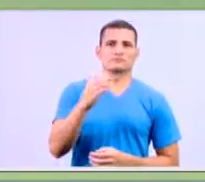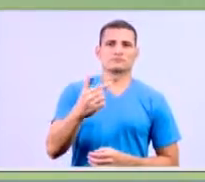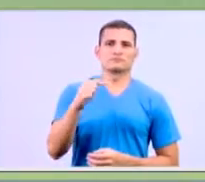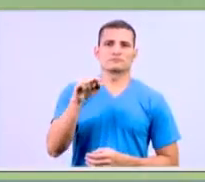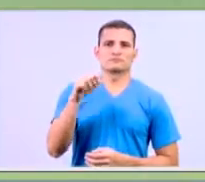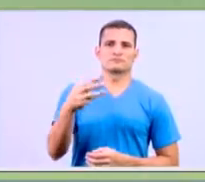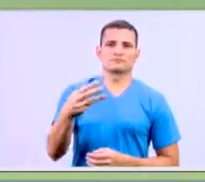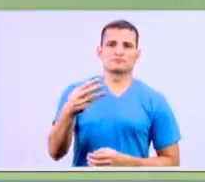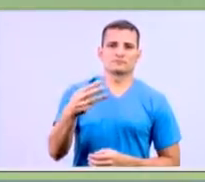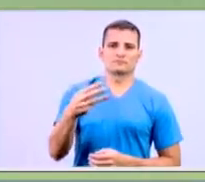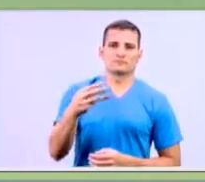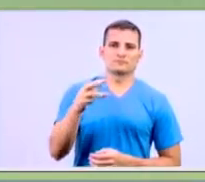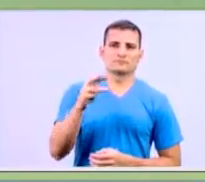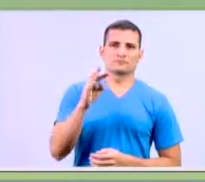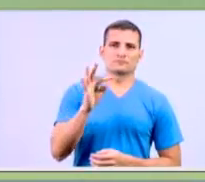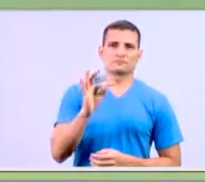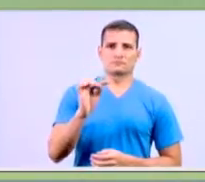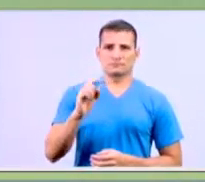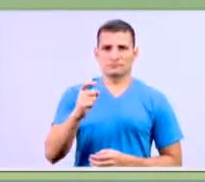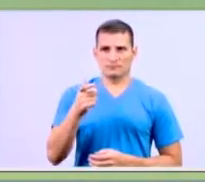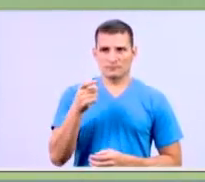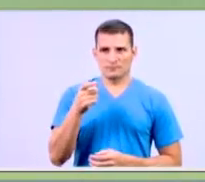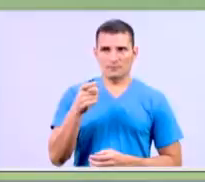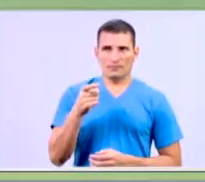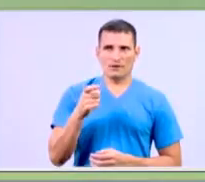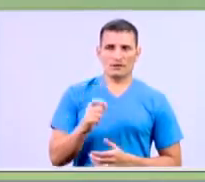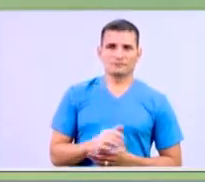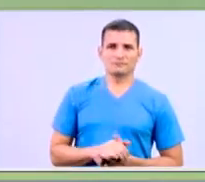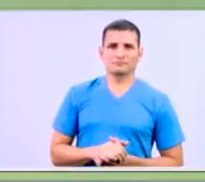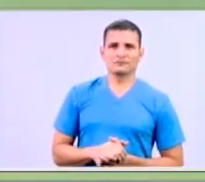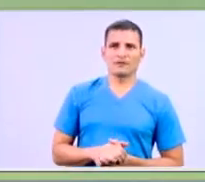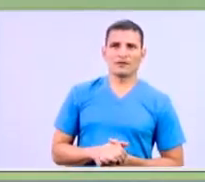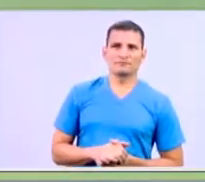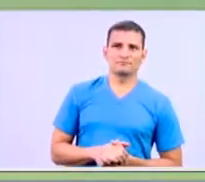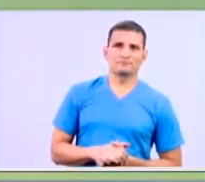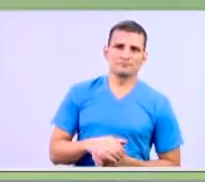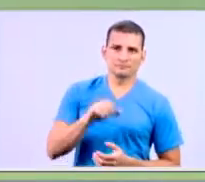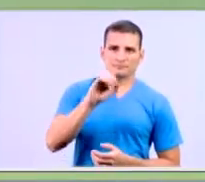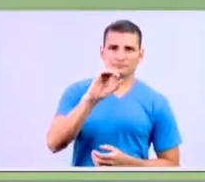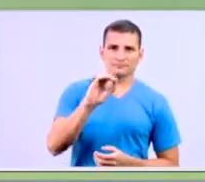802.3 TX? Ela mencionou que era o